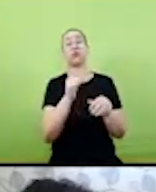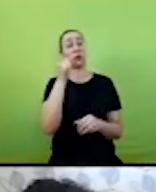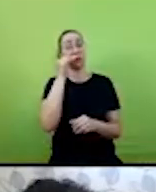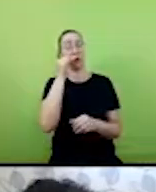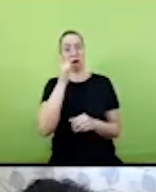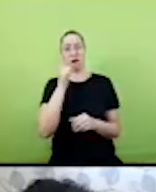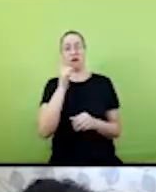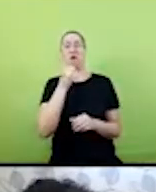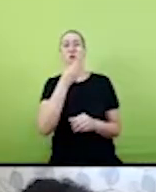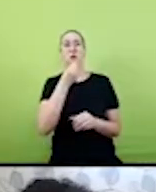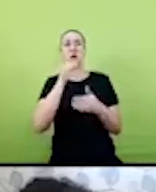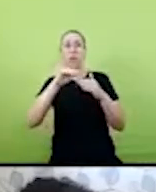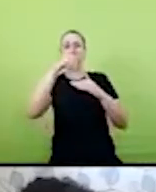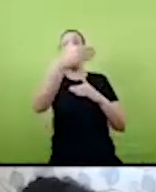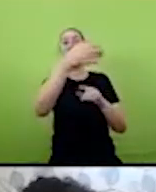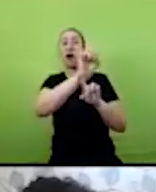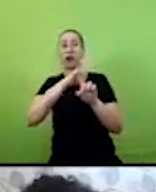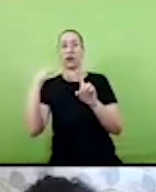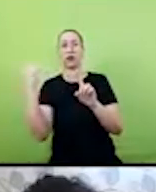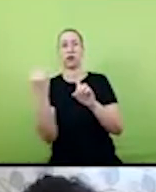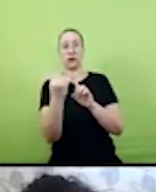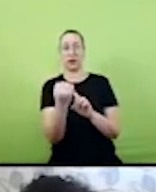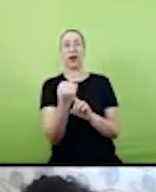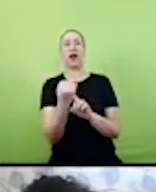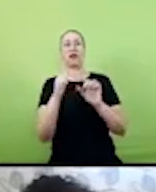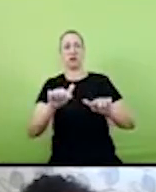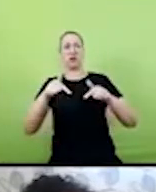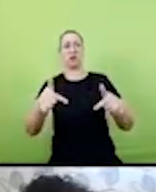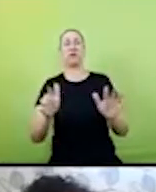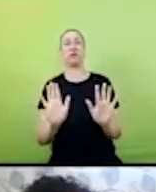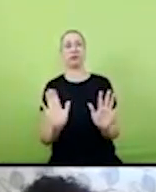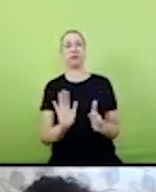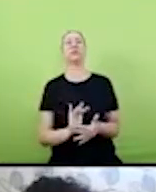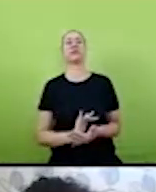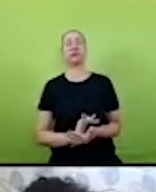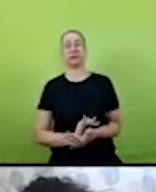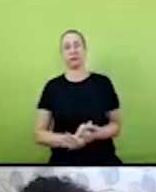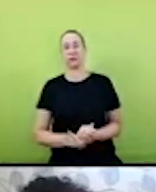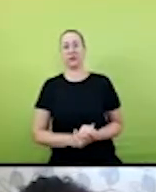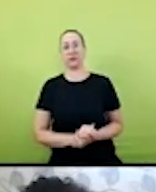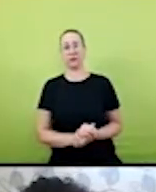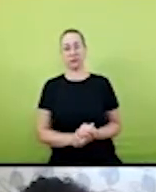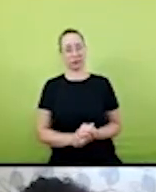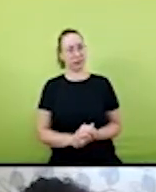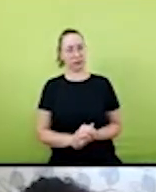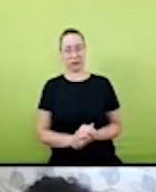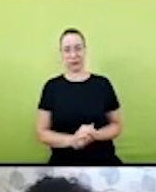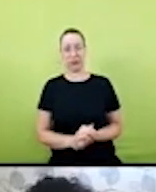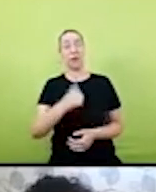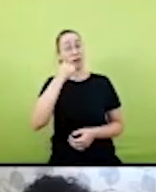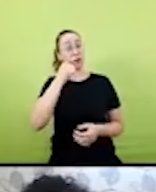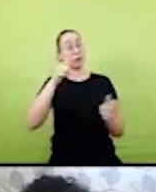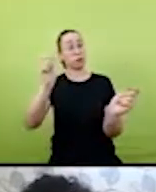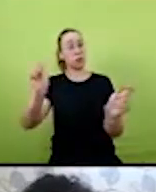De outra forma, se a gente for analisar a questão da violência, a mesma coisa, e do empoderamento, a mesma coisa. As mulheres conquistaram,